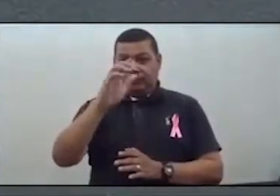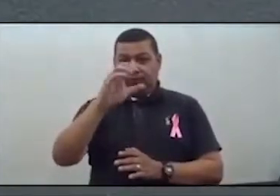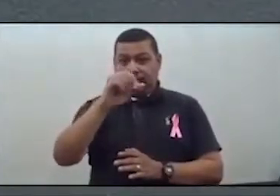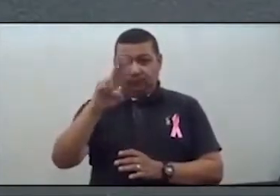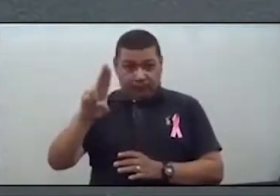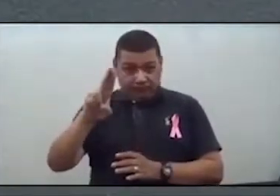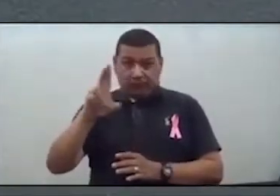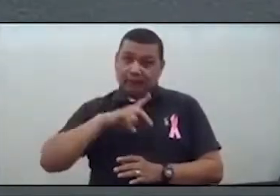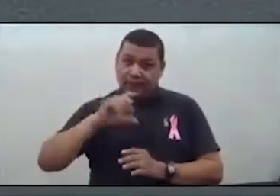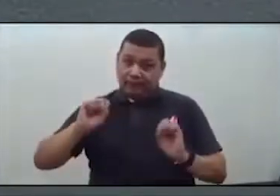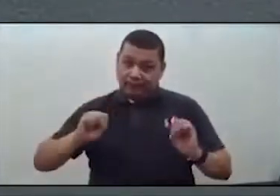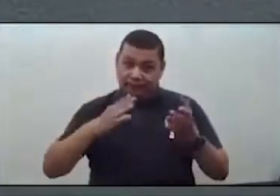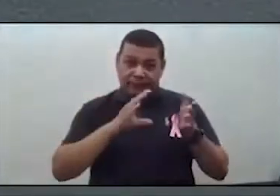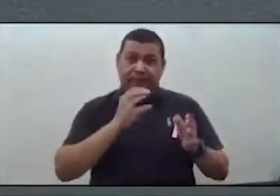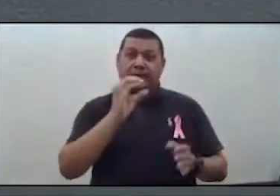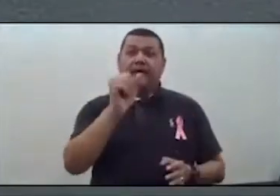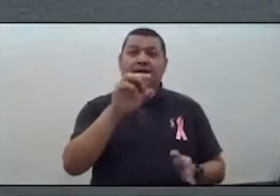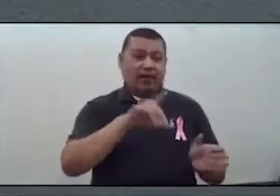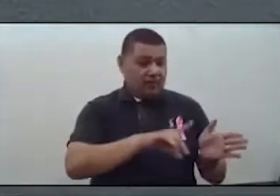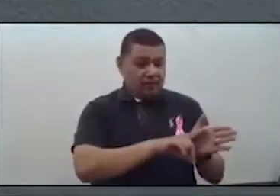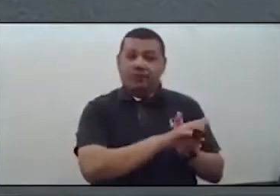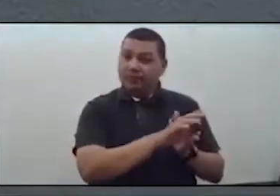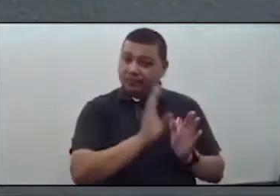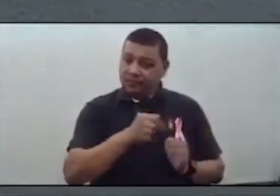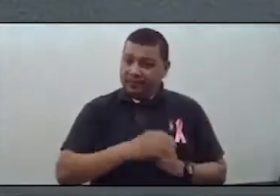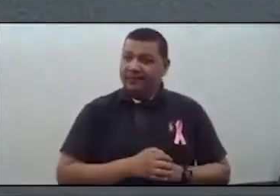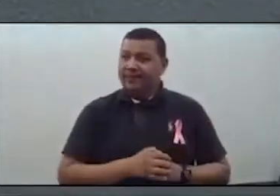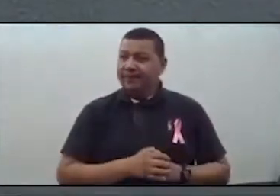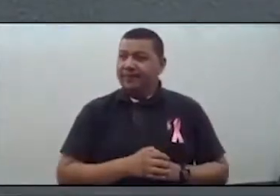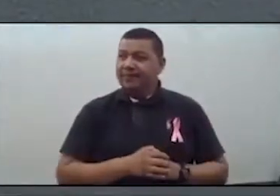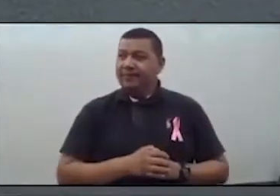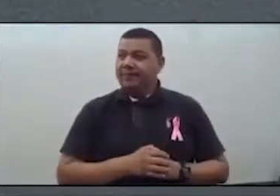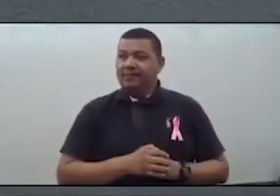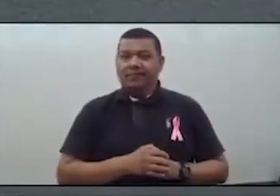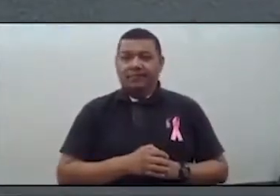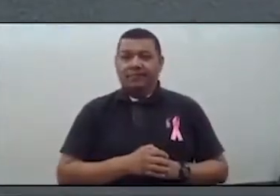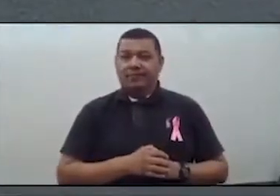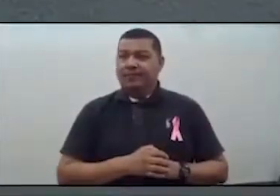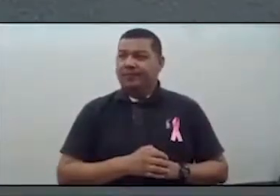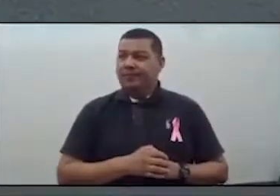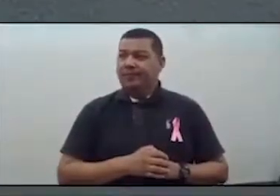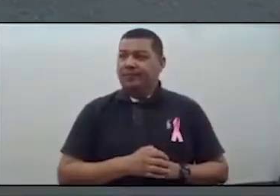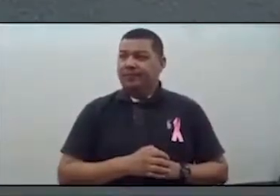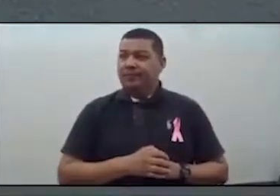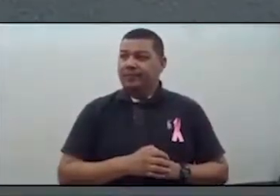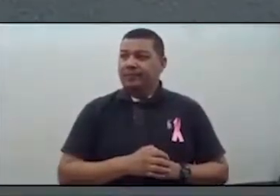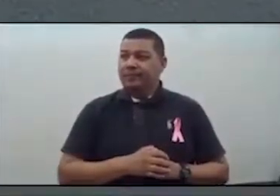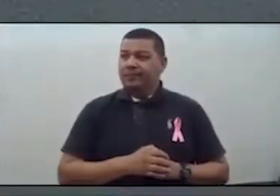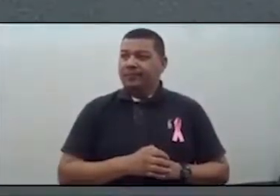do governo do estado de Rondônia para essa cultura que é o cacau. No demais, presidente, acho que os 10 minutos